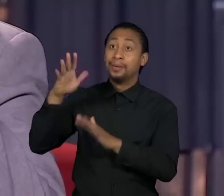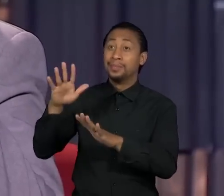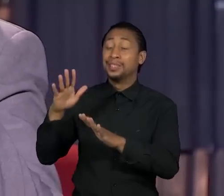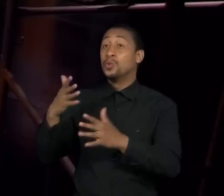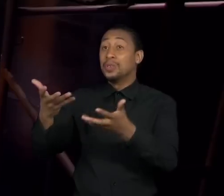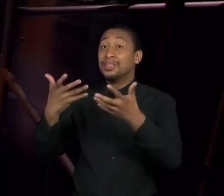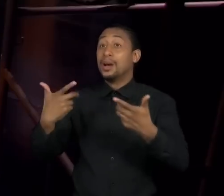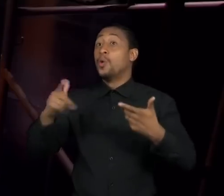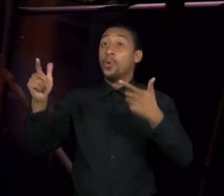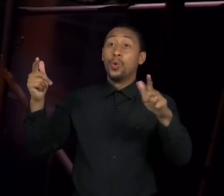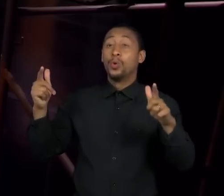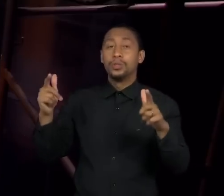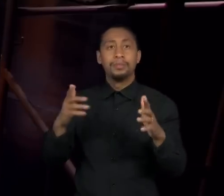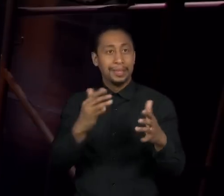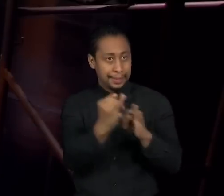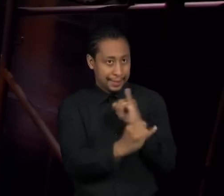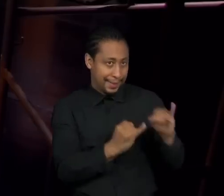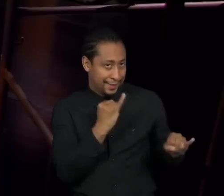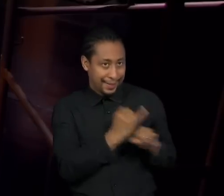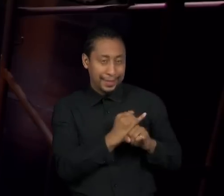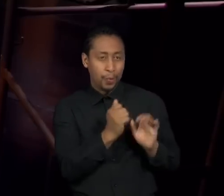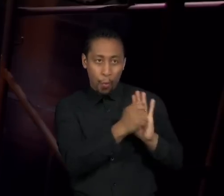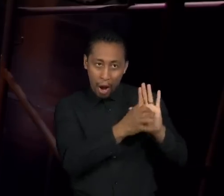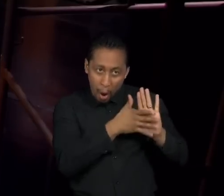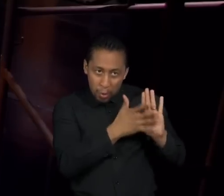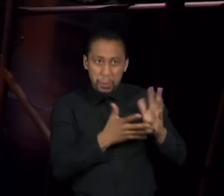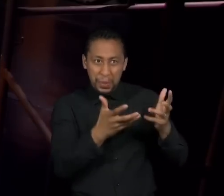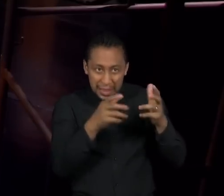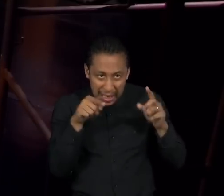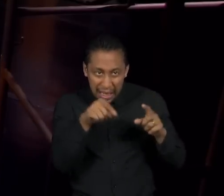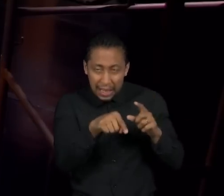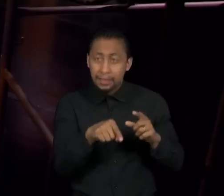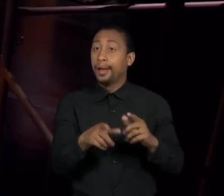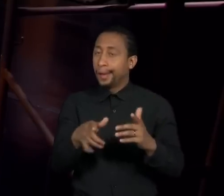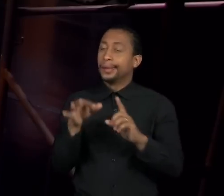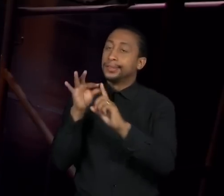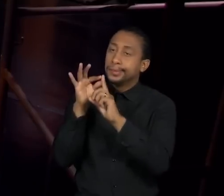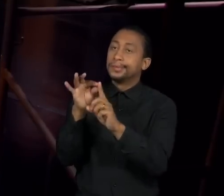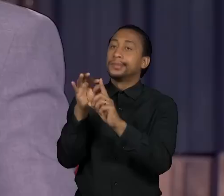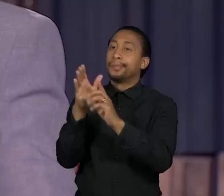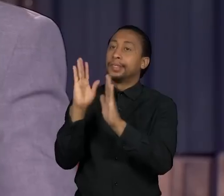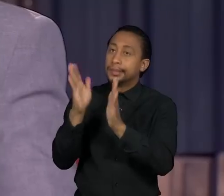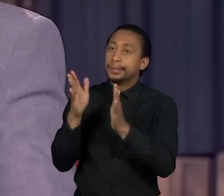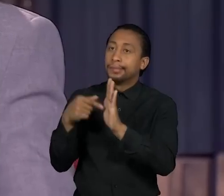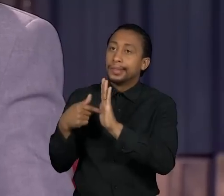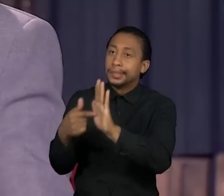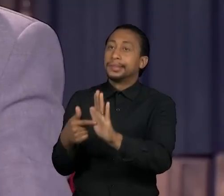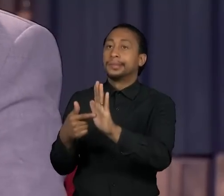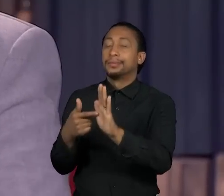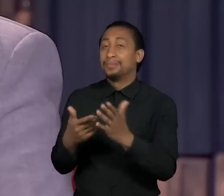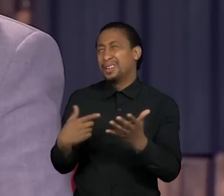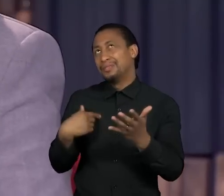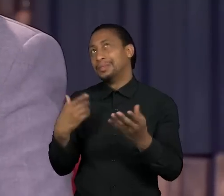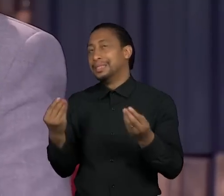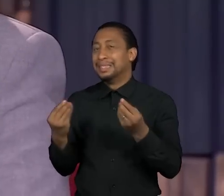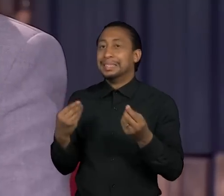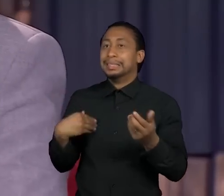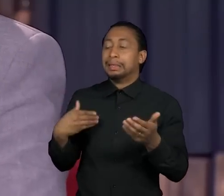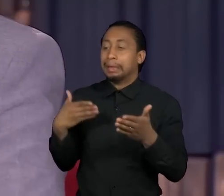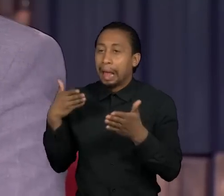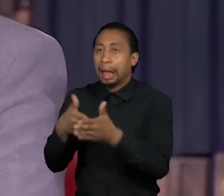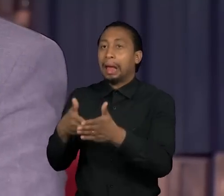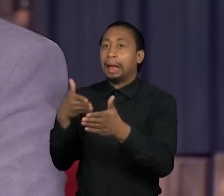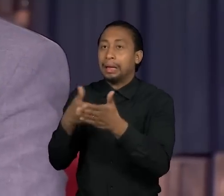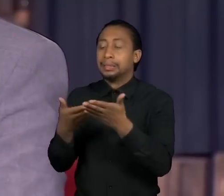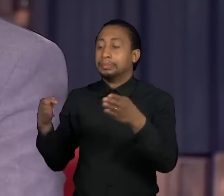muito... Queria, o algoritmo queria aquilo. Ele indicava muito aquele caminho. É. E aí eu fiquei muito preso. Olha. E